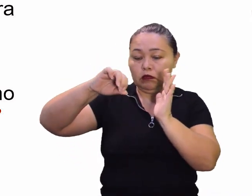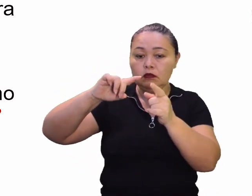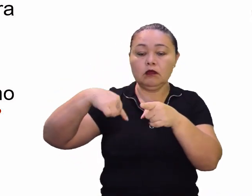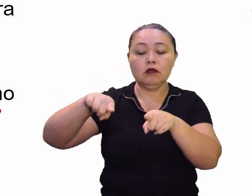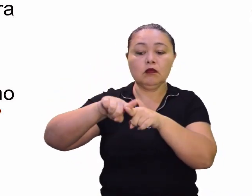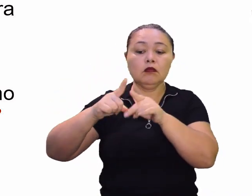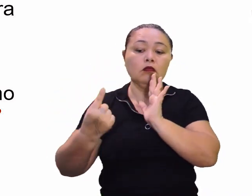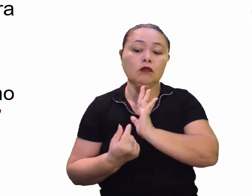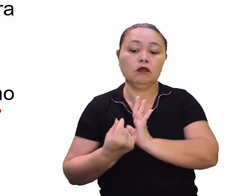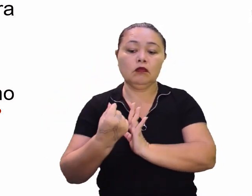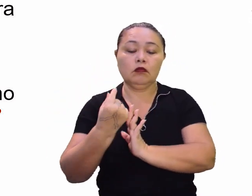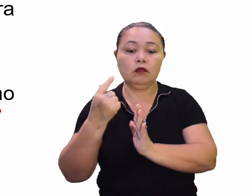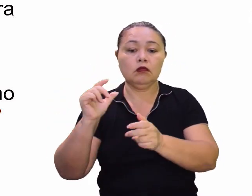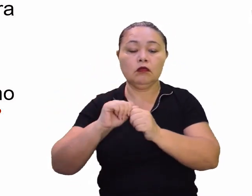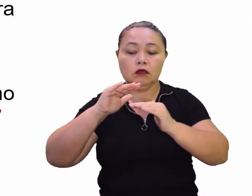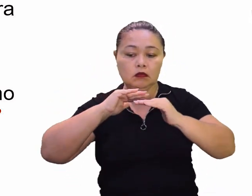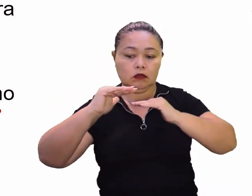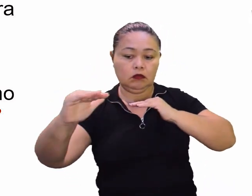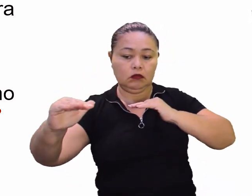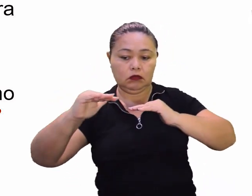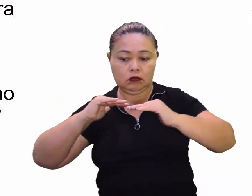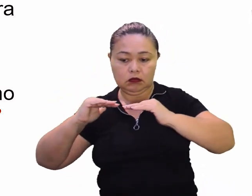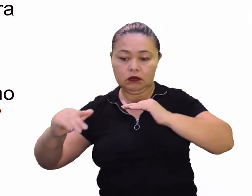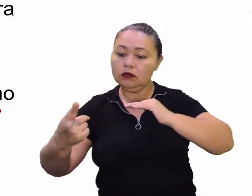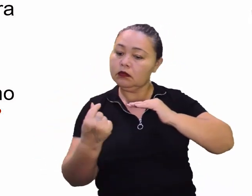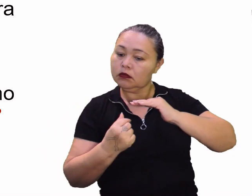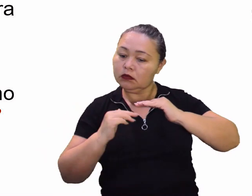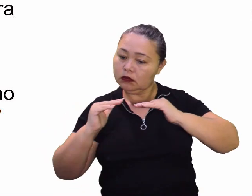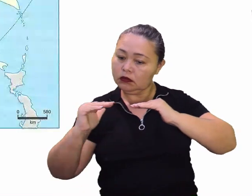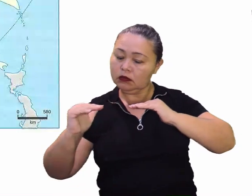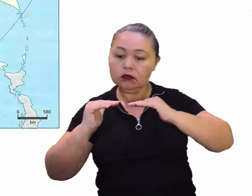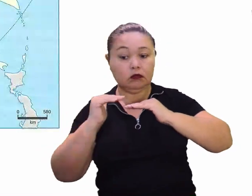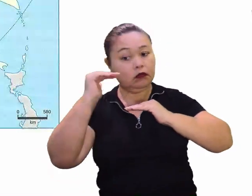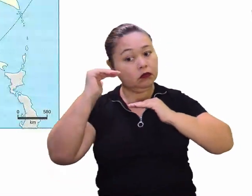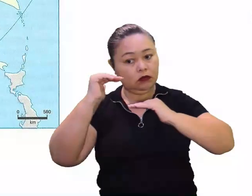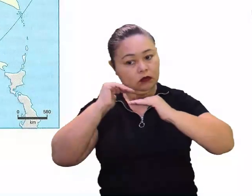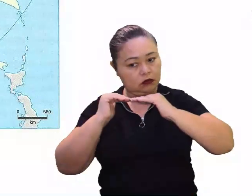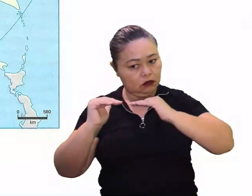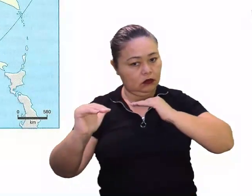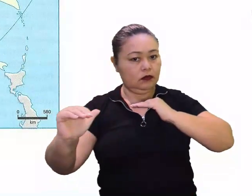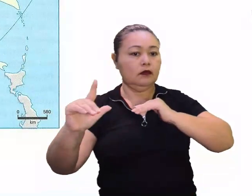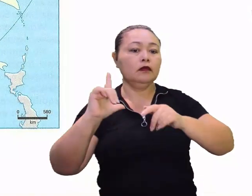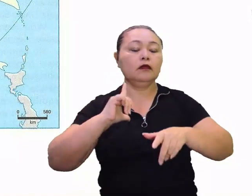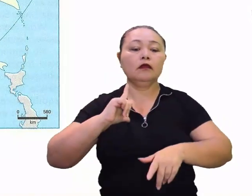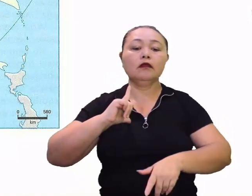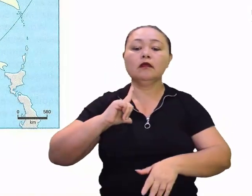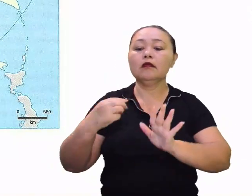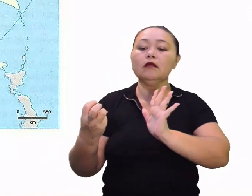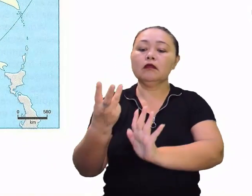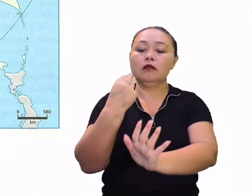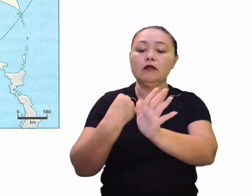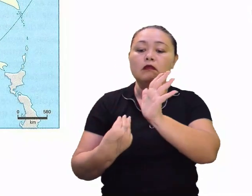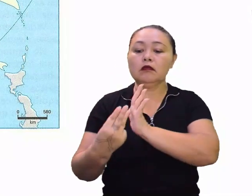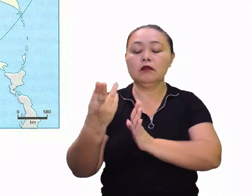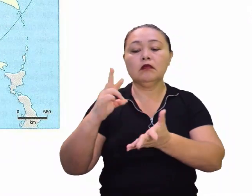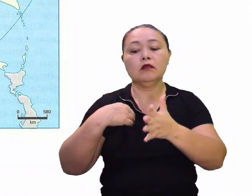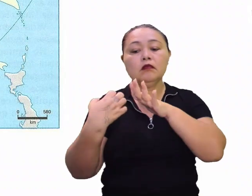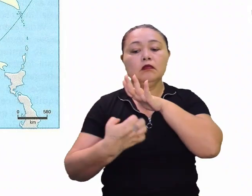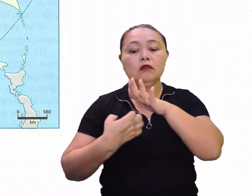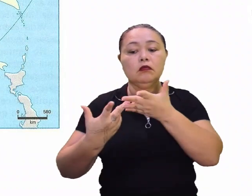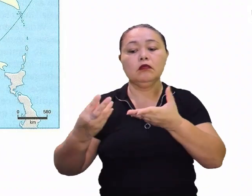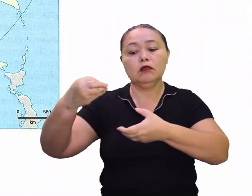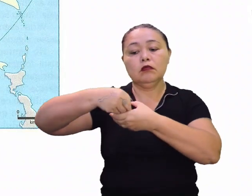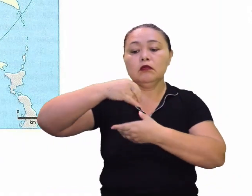era chamada economia planificada. Planificada, muito bem. Nós temos aqui um mapinha sobre a indústria e energia